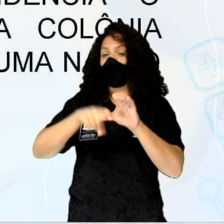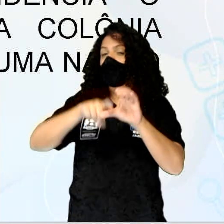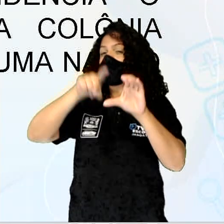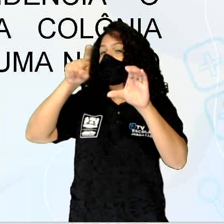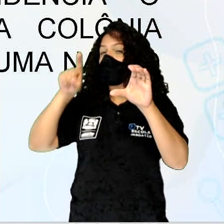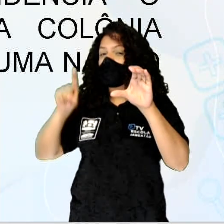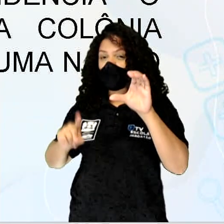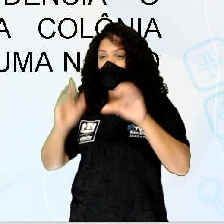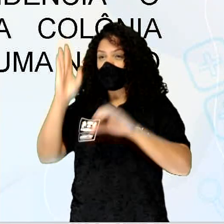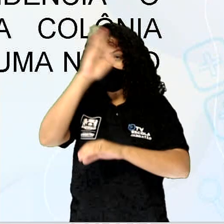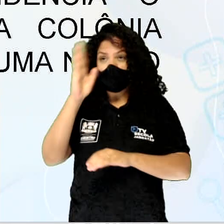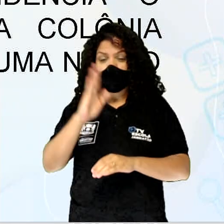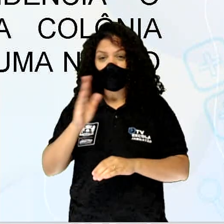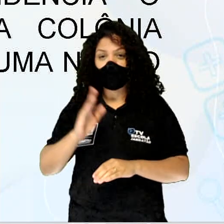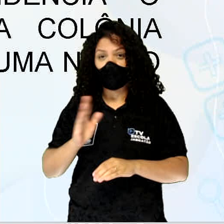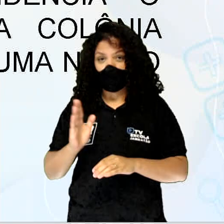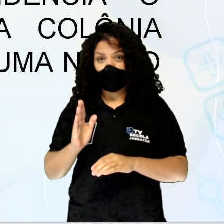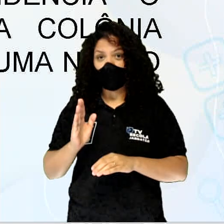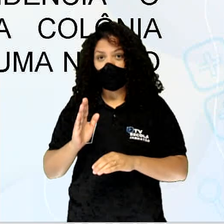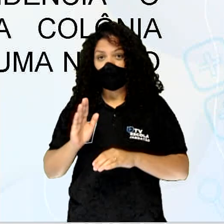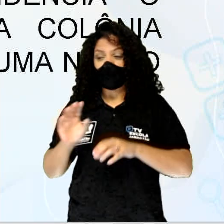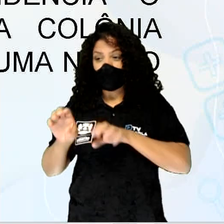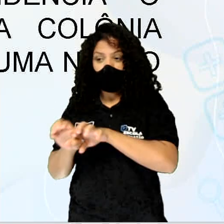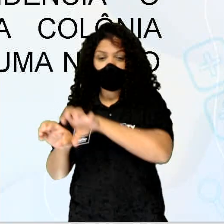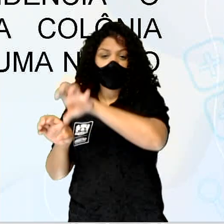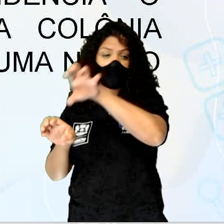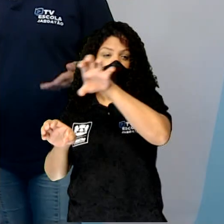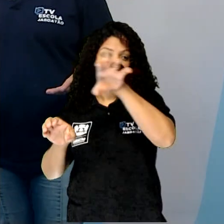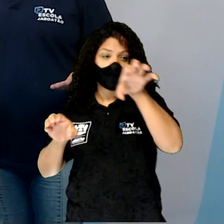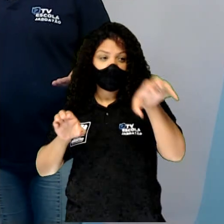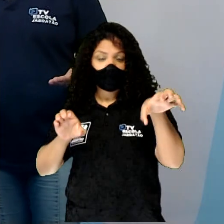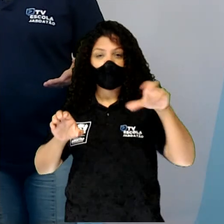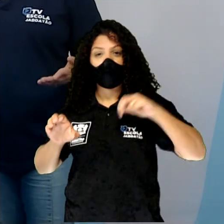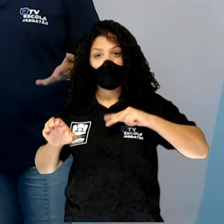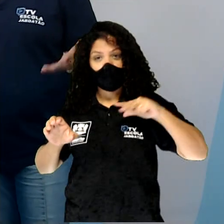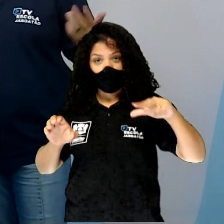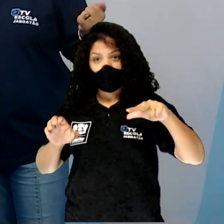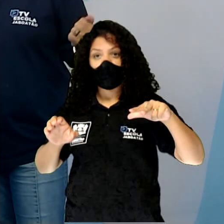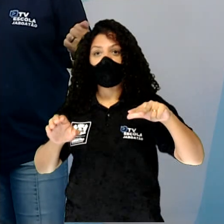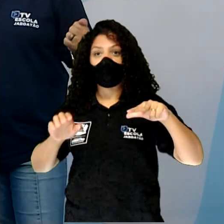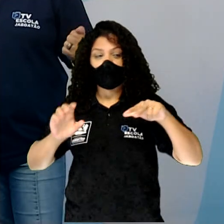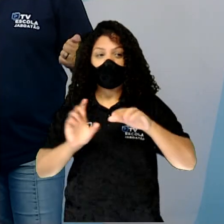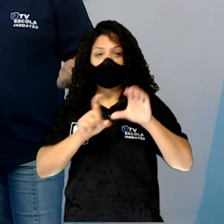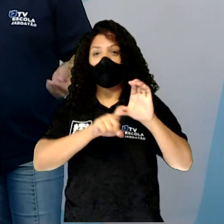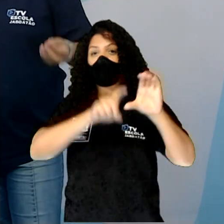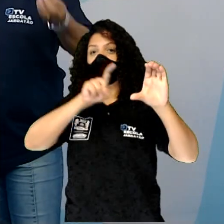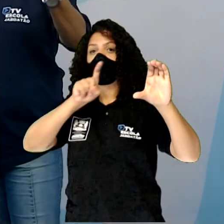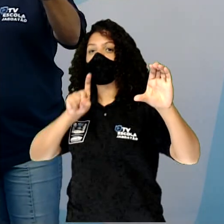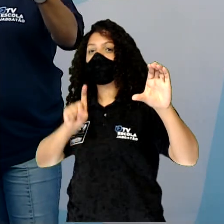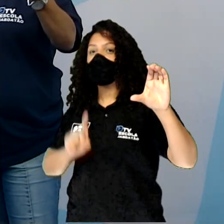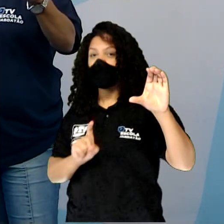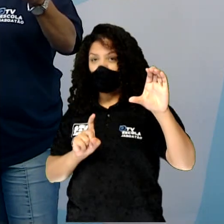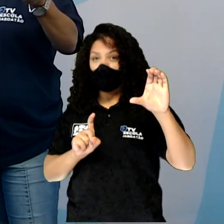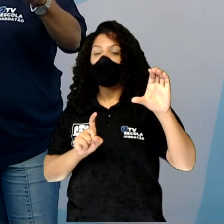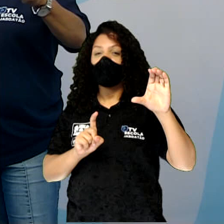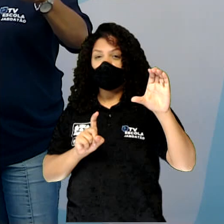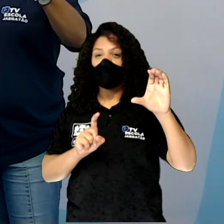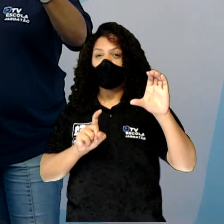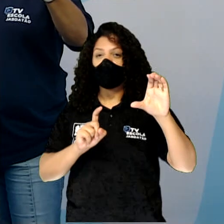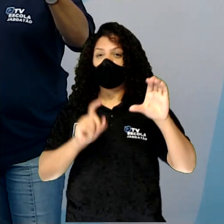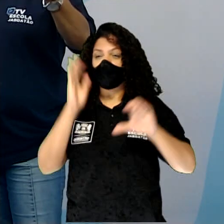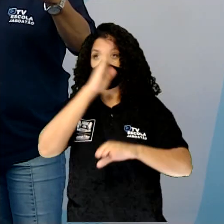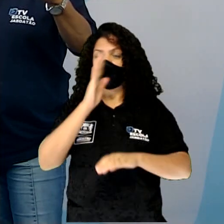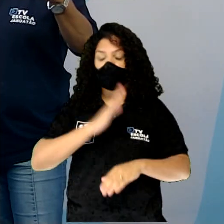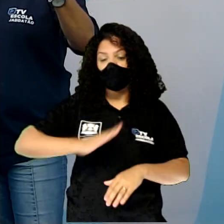deixou de ser uma colônia portuguesa e passou a ser uma nação independente. Vê que coisa legal, né? A gente deixou de